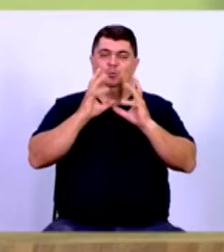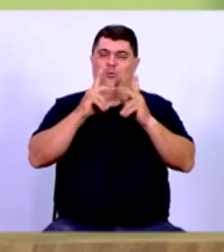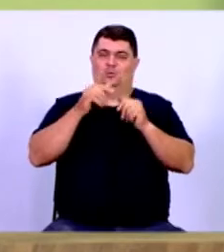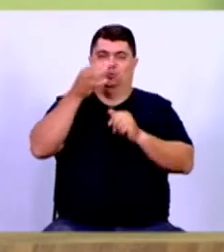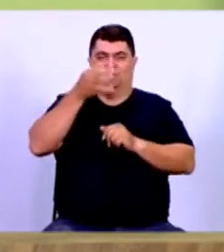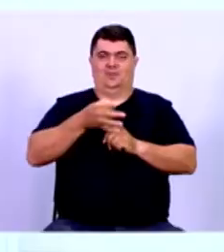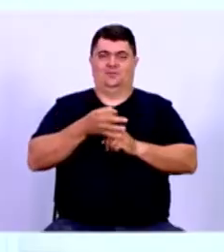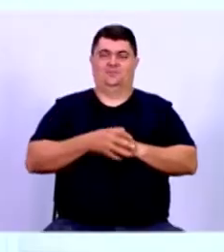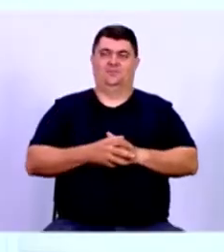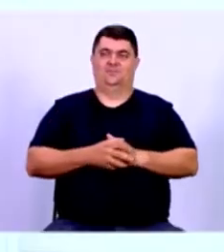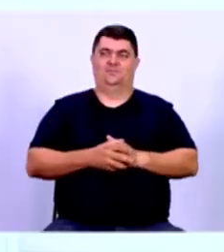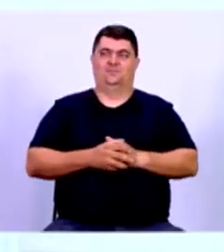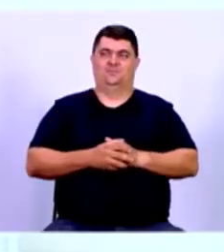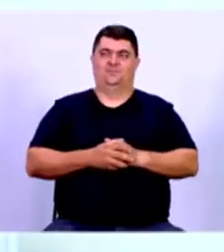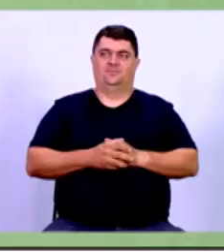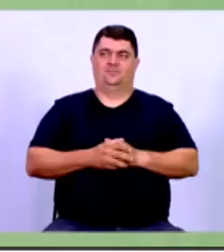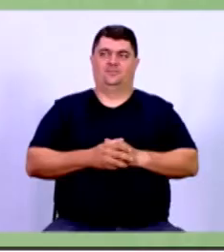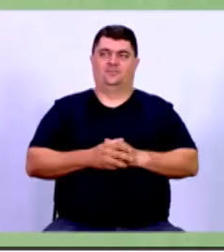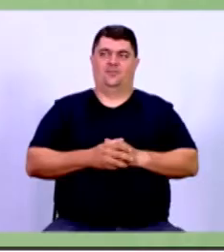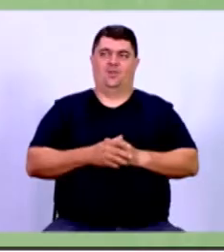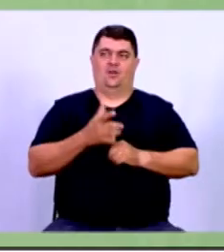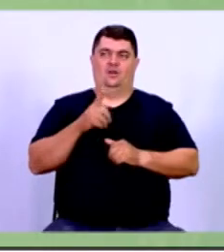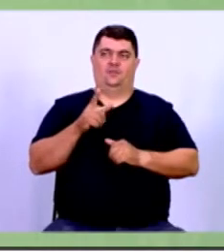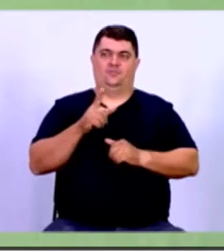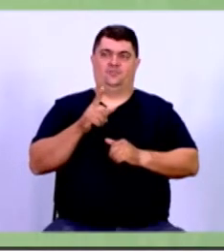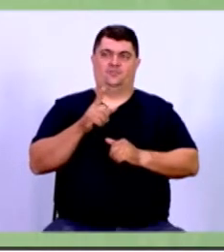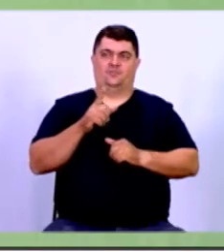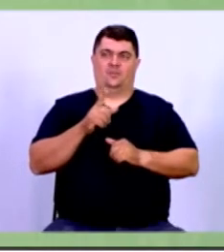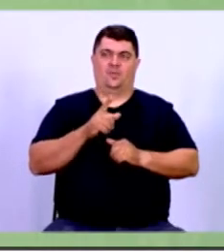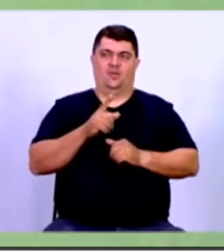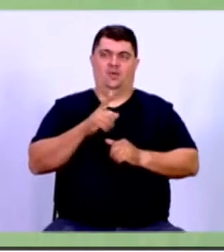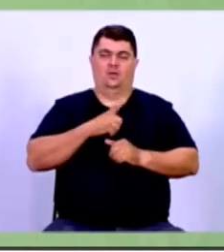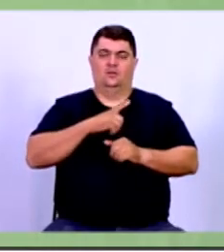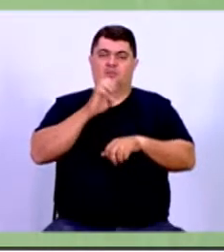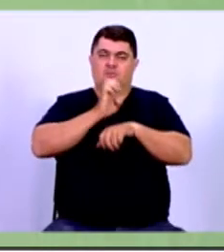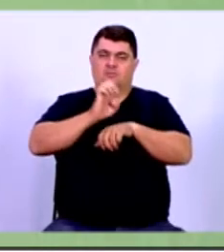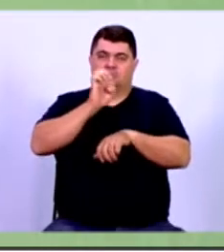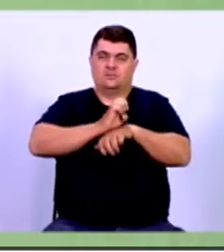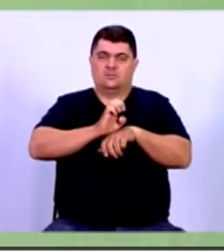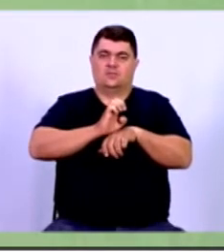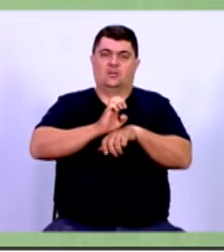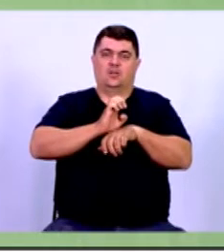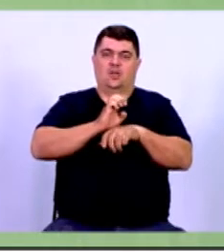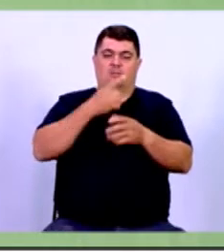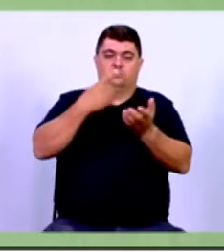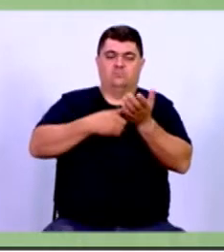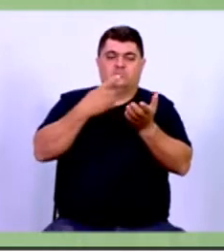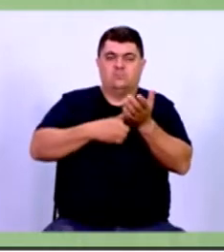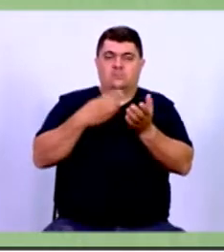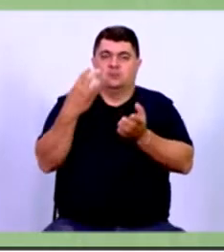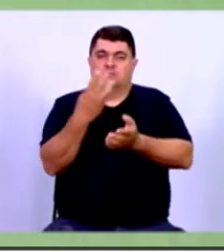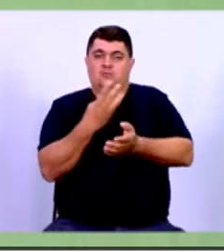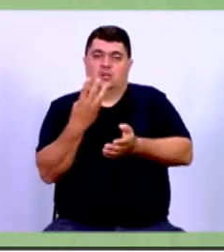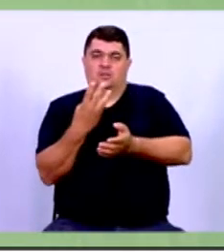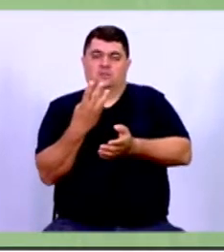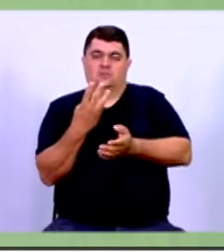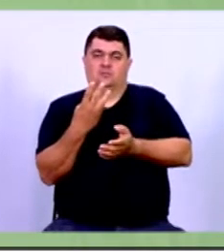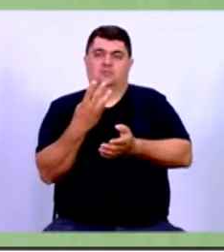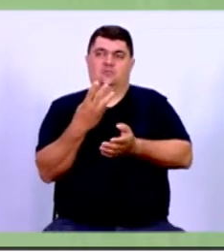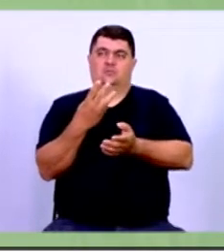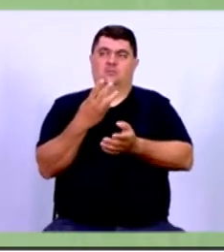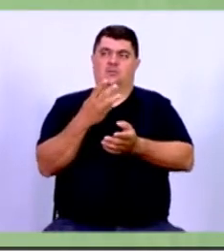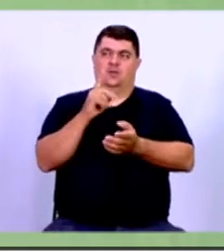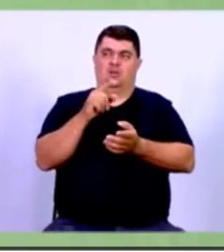verdadeiro. Bom, a outra pergunta. O estágio é negociado em 3 partes, razão